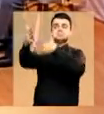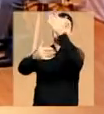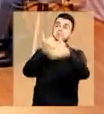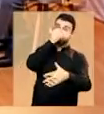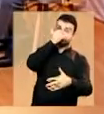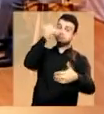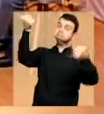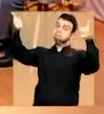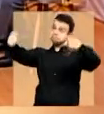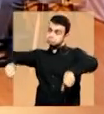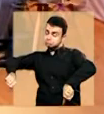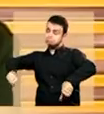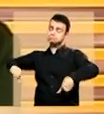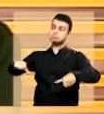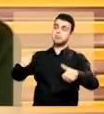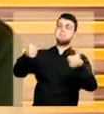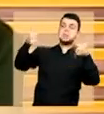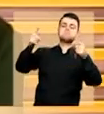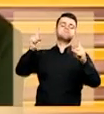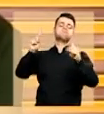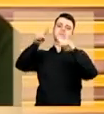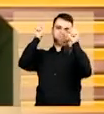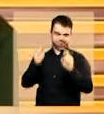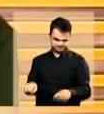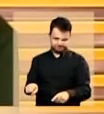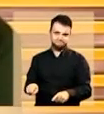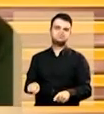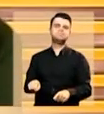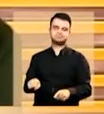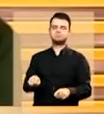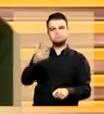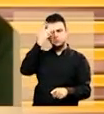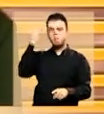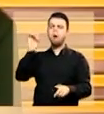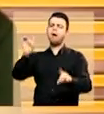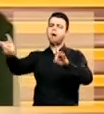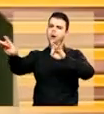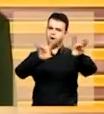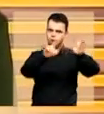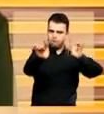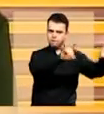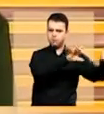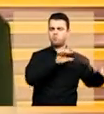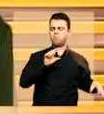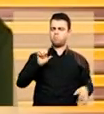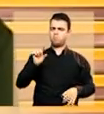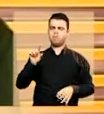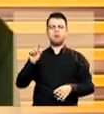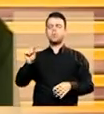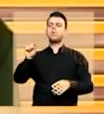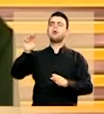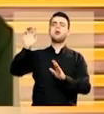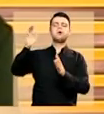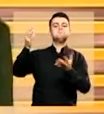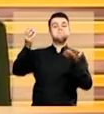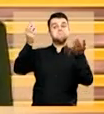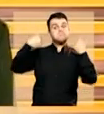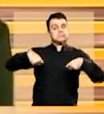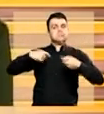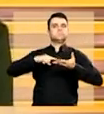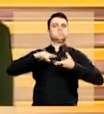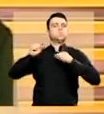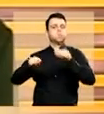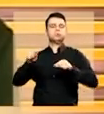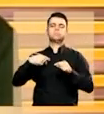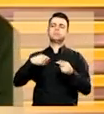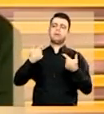sucedida. Exatamente. Né? Então, cada pessoa, ela tem uma necessidade, se é para currículo,